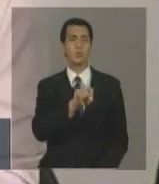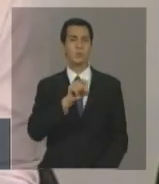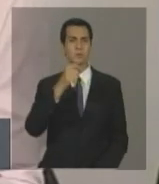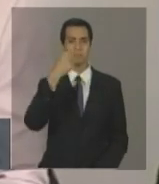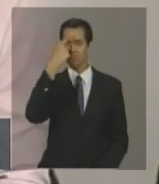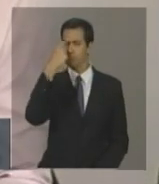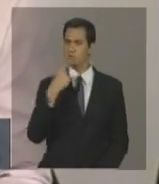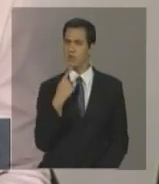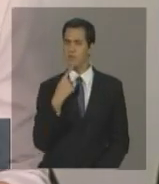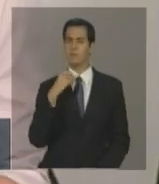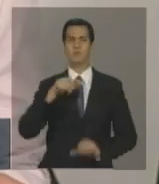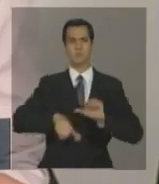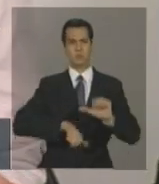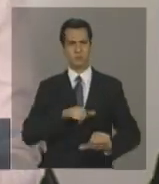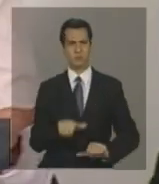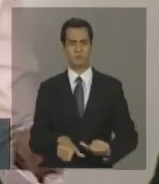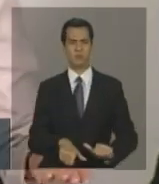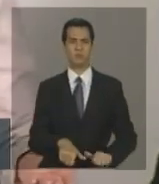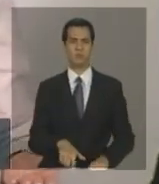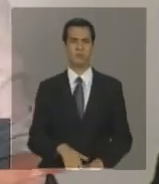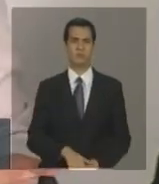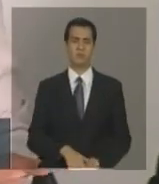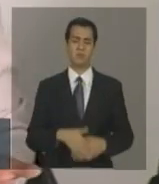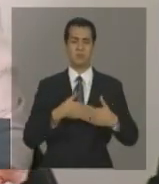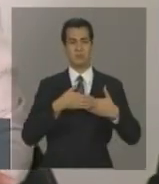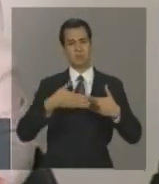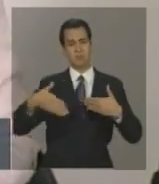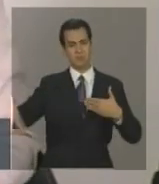com mudanças no tempo